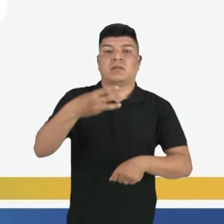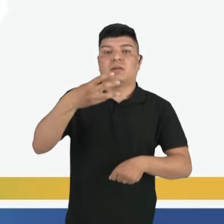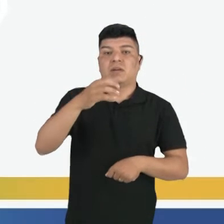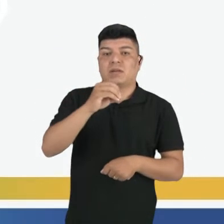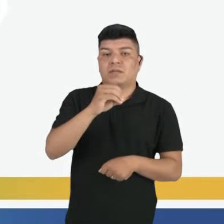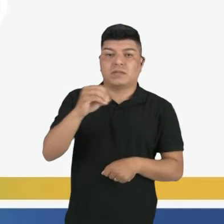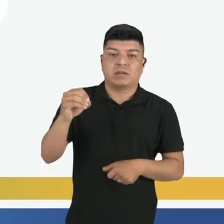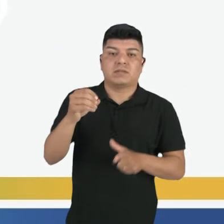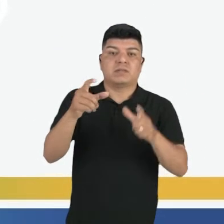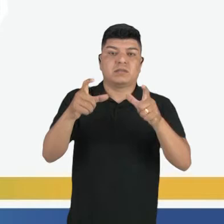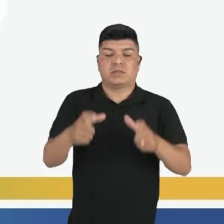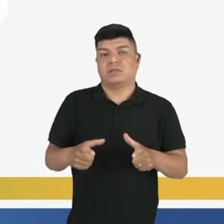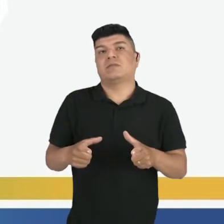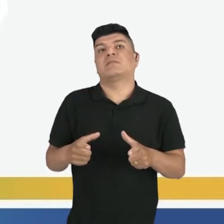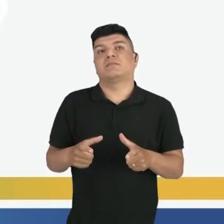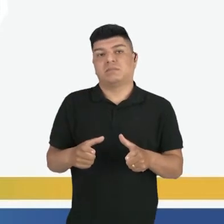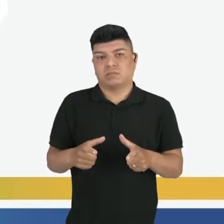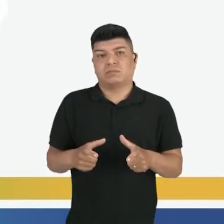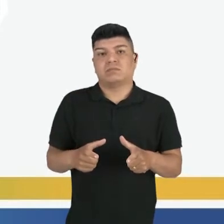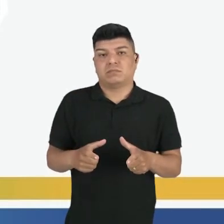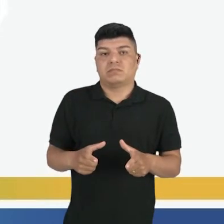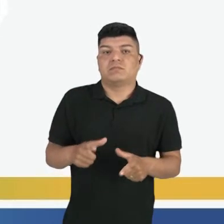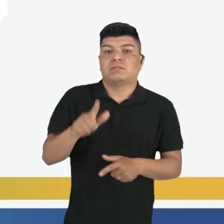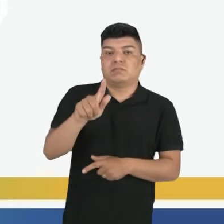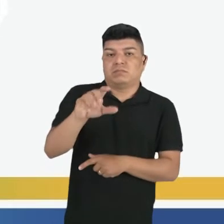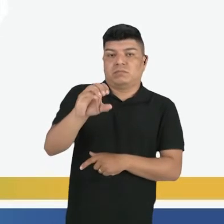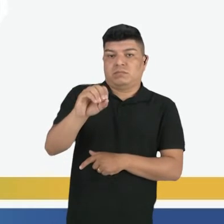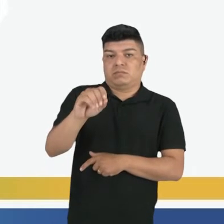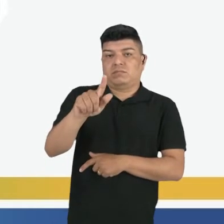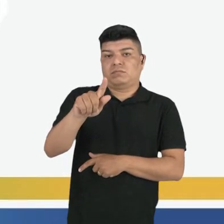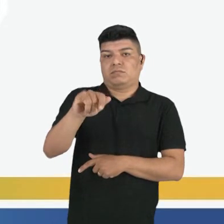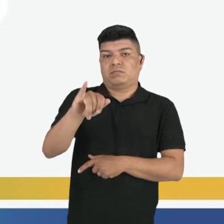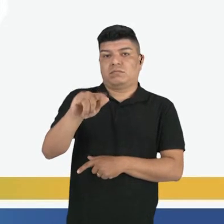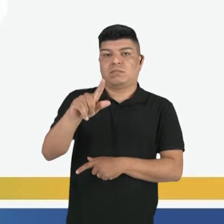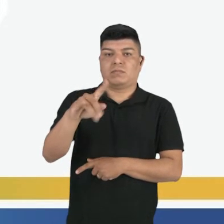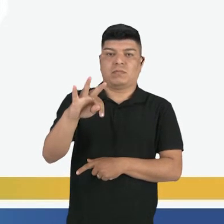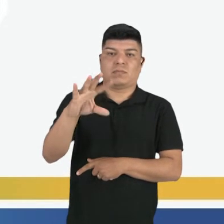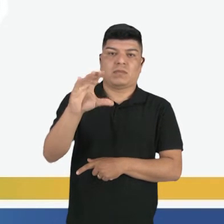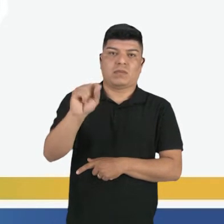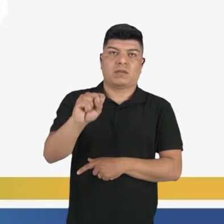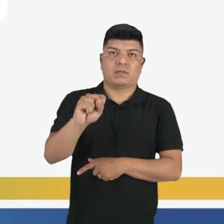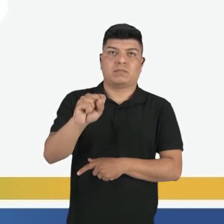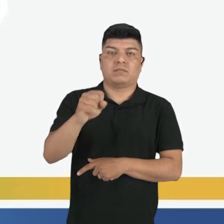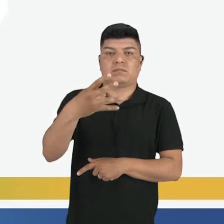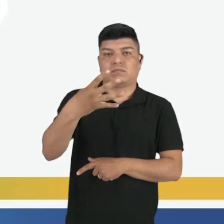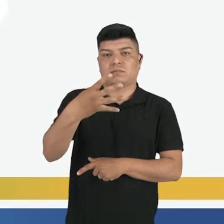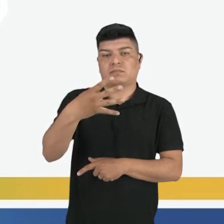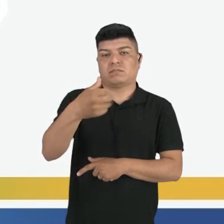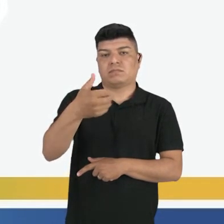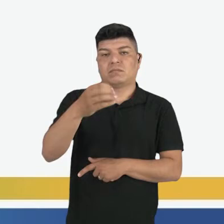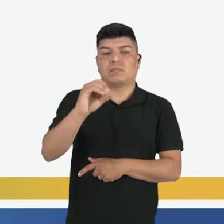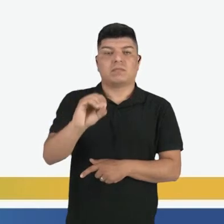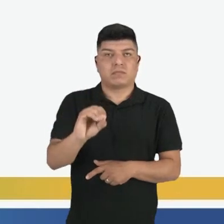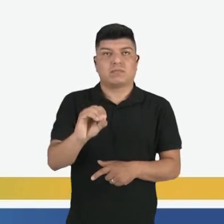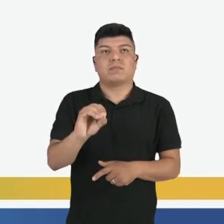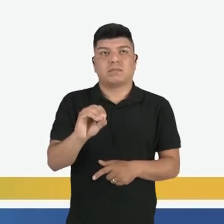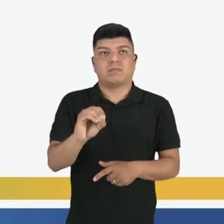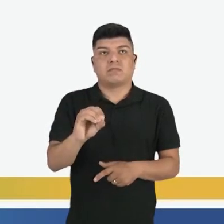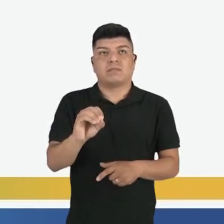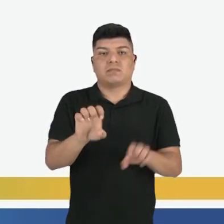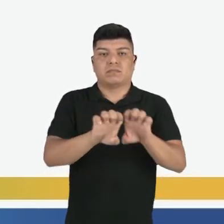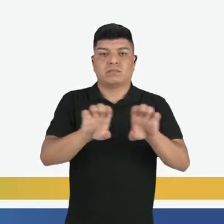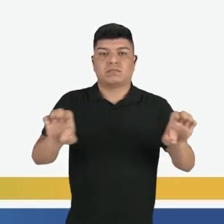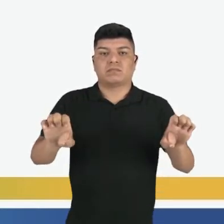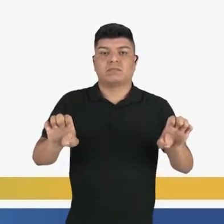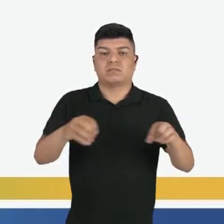300 sítios arqueológicos do tipo geoglifos, que estão compostos por 410 estruturas de terra.